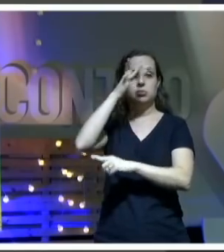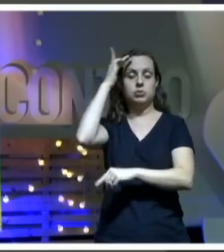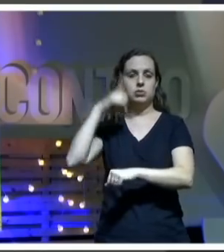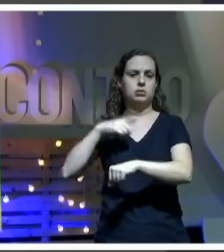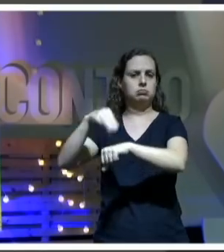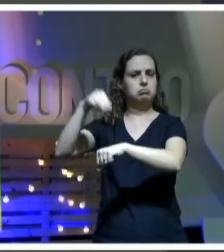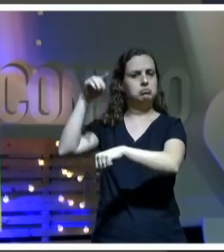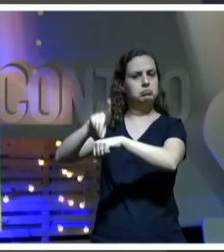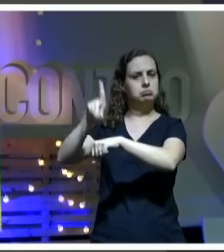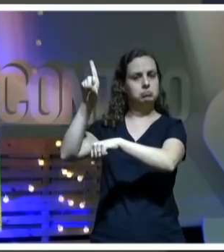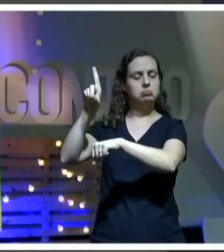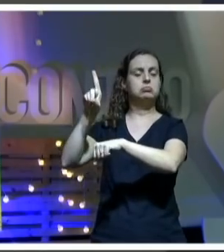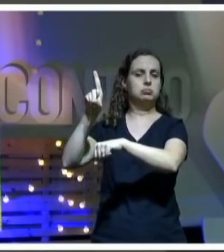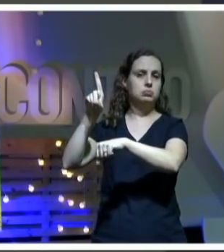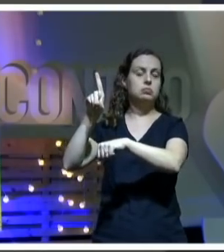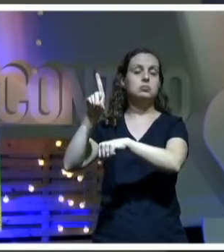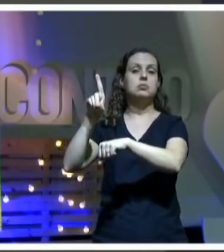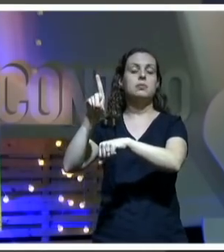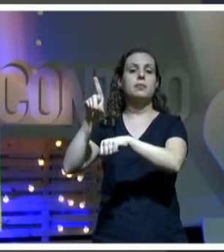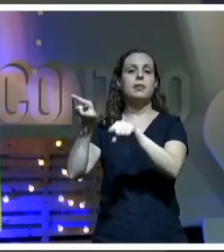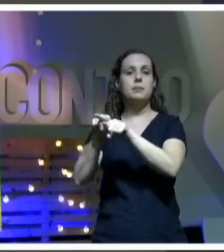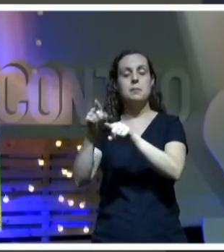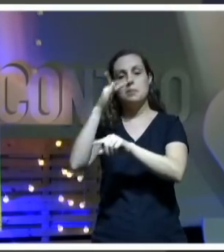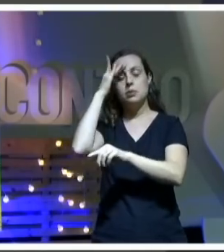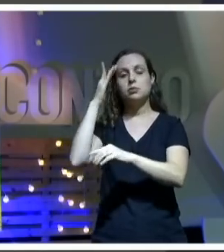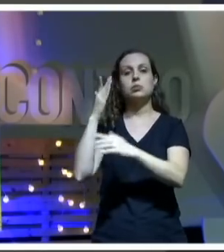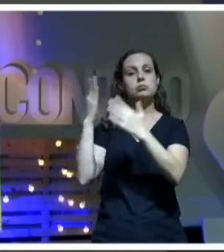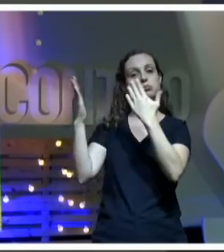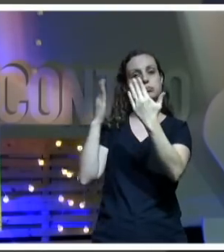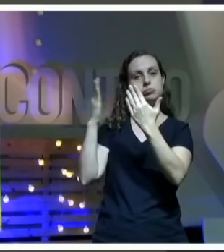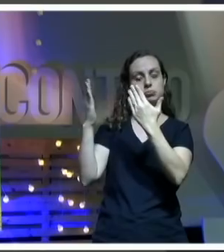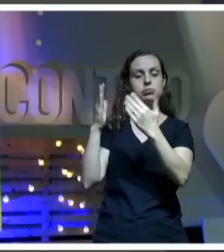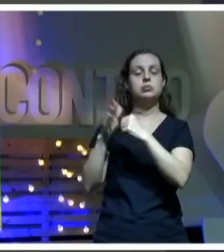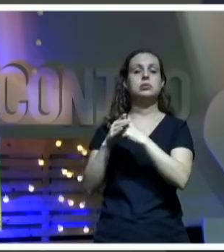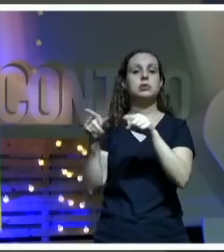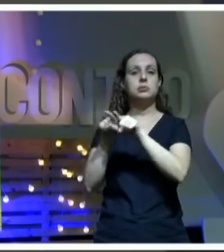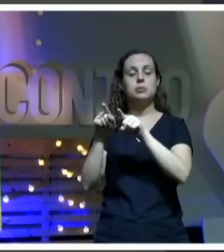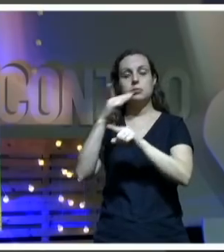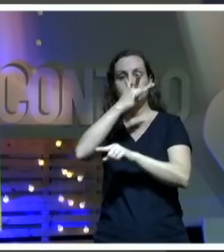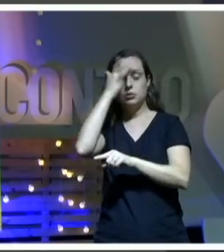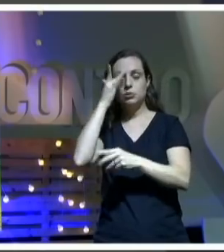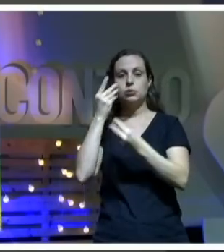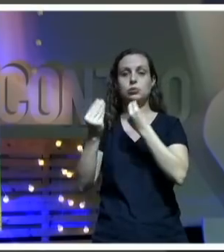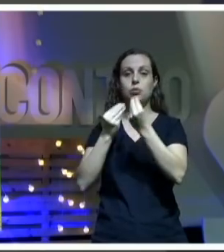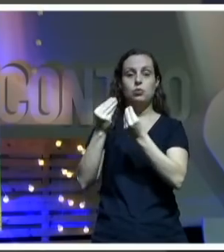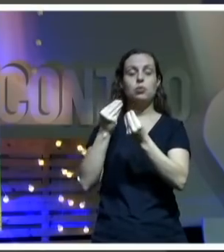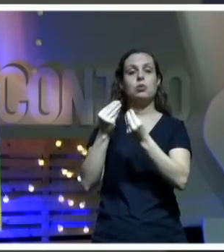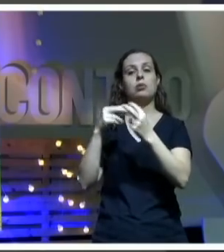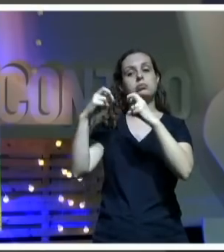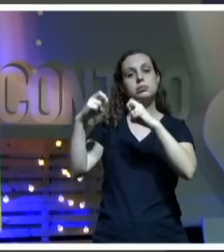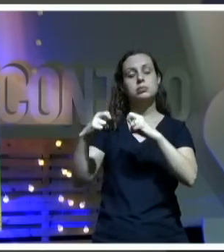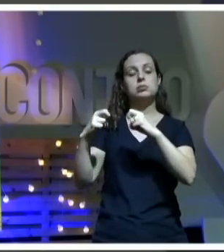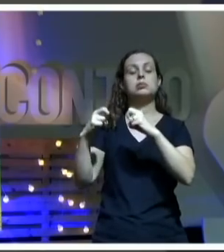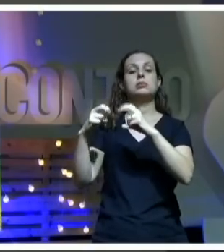doutorado quem é psicólogo ou até mesmo que é coaching nada contra mas um pastor ele tem uma identidade